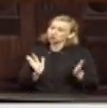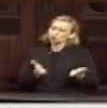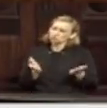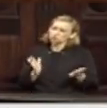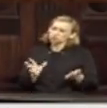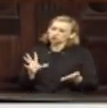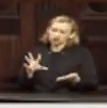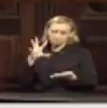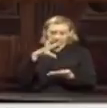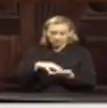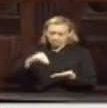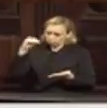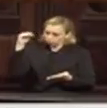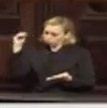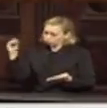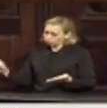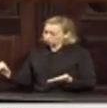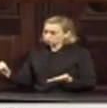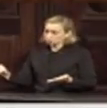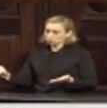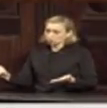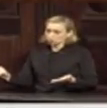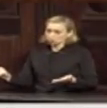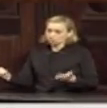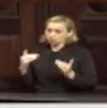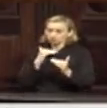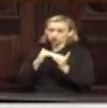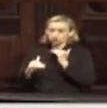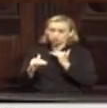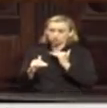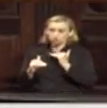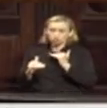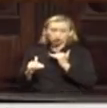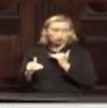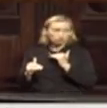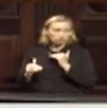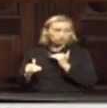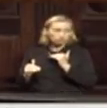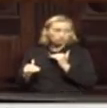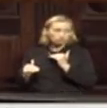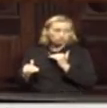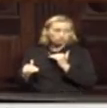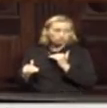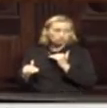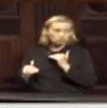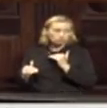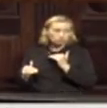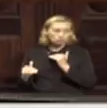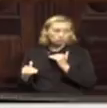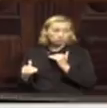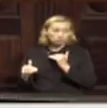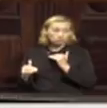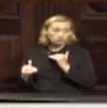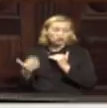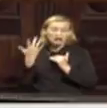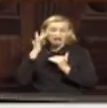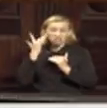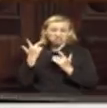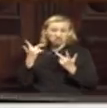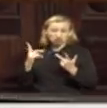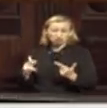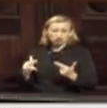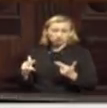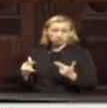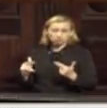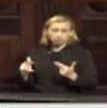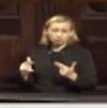o parco recurso que tem e ver que esse dinheiro foi para o metrô, é porque esses imbecis devem achar que qualquer coisa subterrânea é a mesma coisa. Então investir em saneamento e